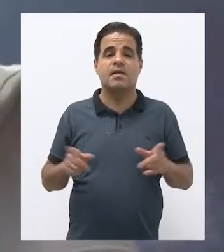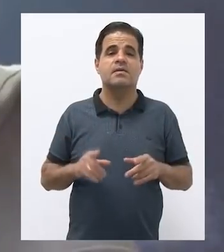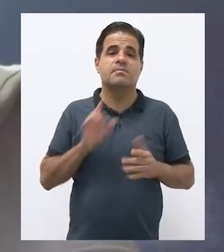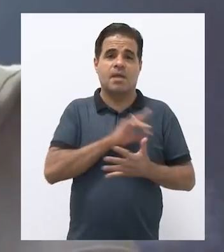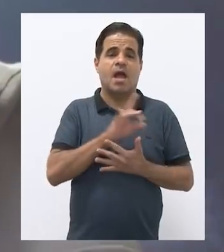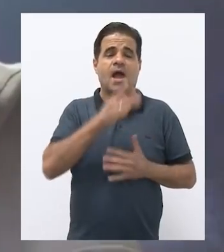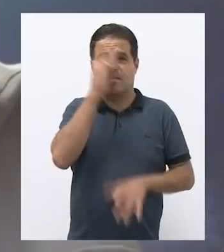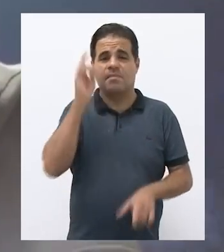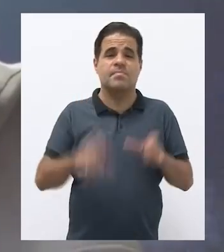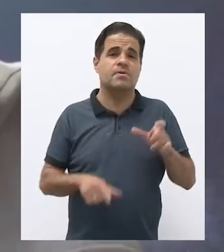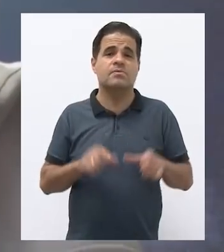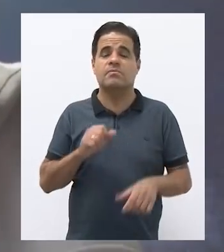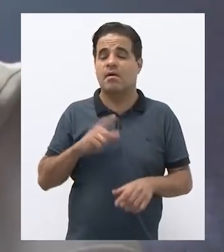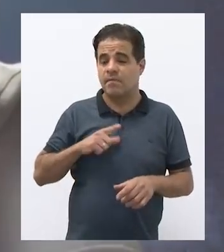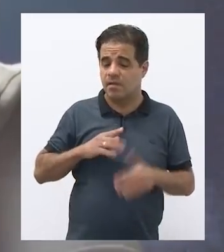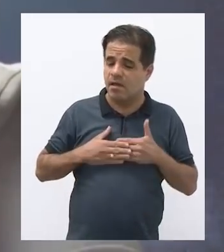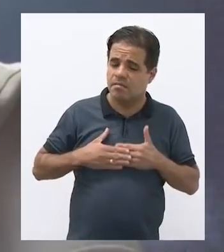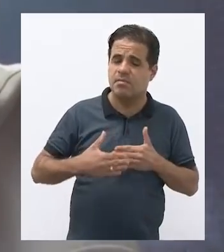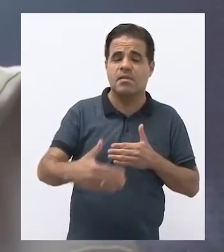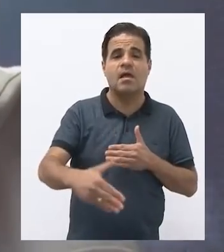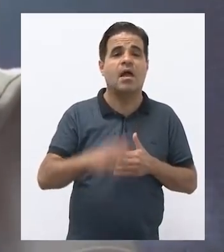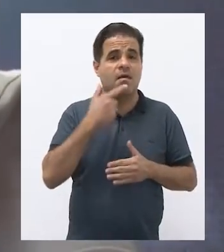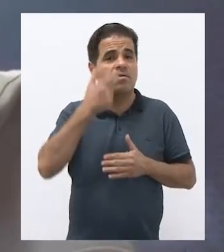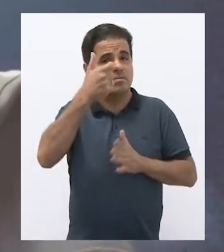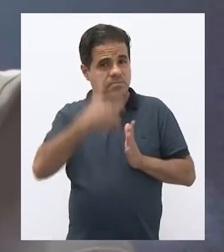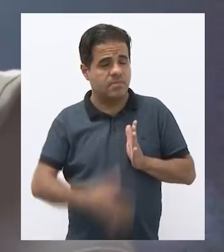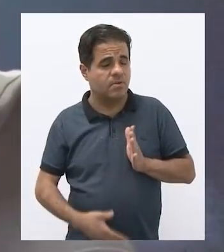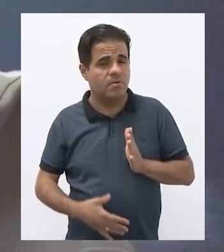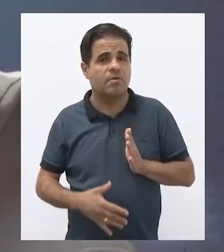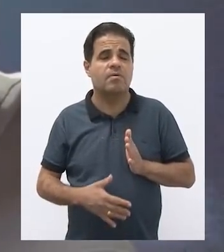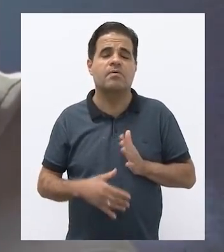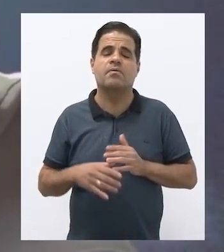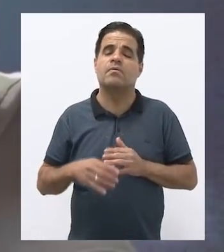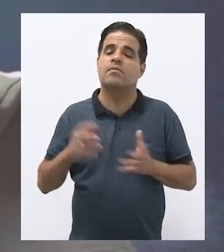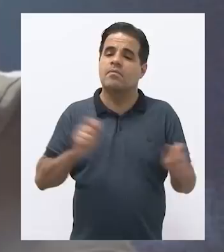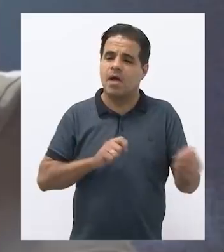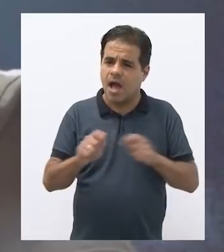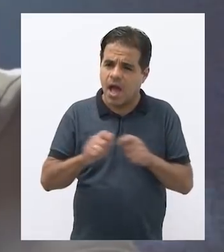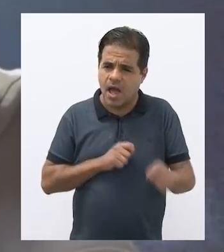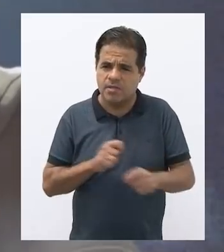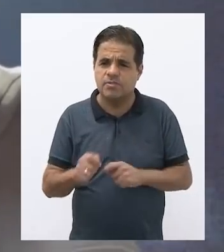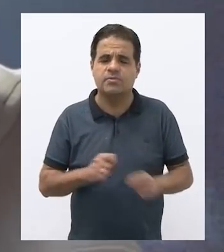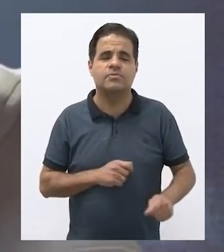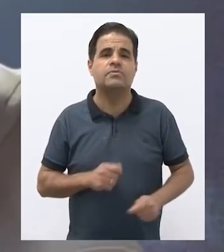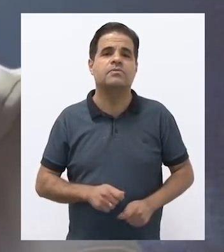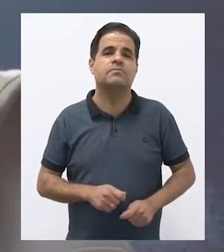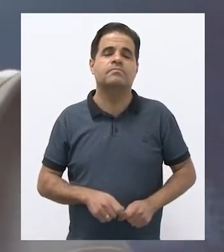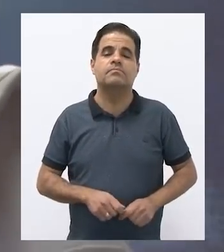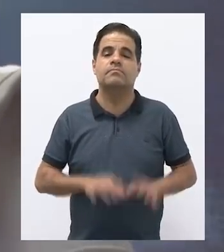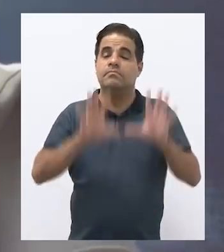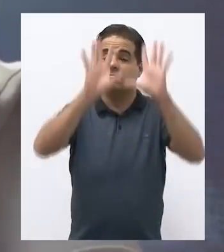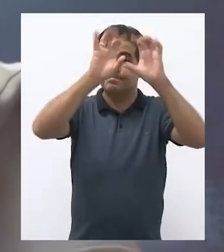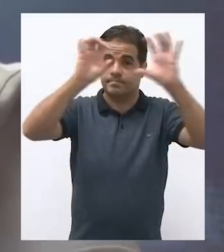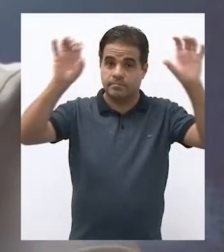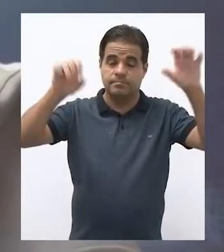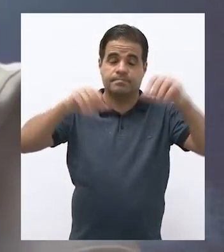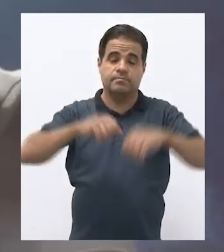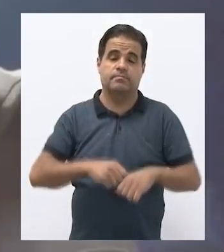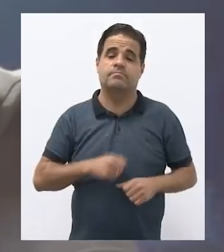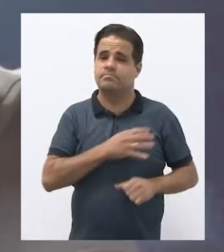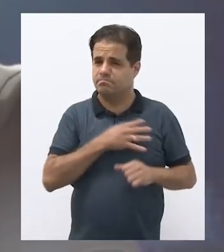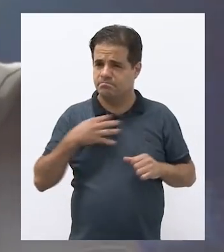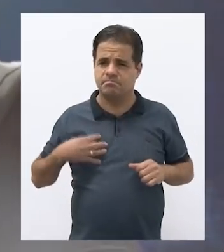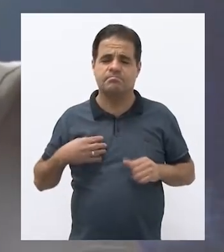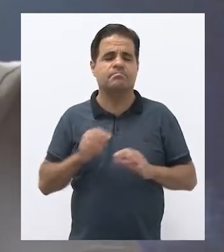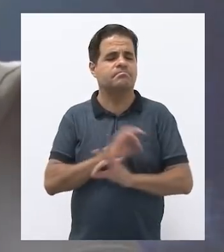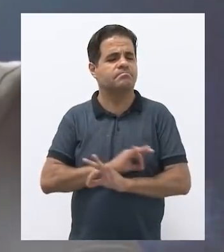pessoa, porque se terá, à medida que você mencionou aí que é o Azure, né? Que é o da a nuvem da Microsoft, que aliás é uma plataforma